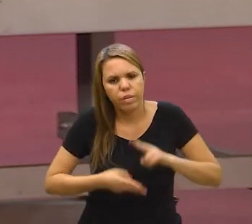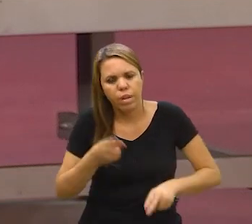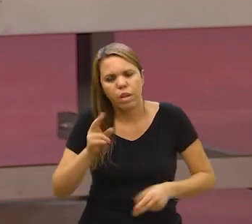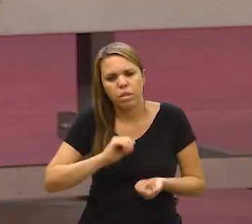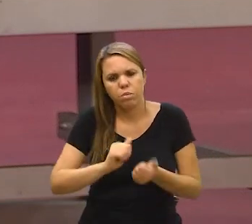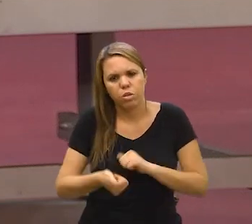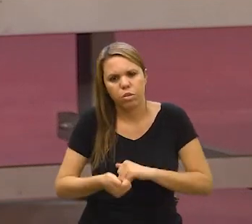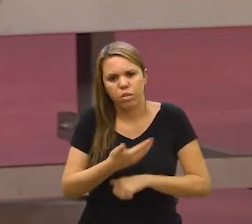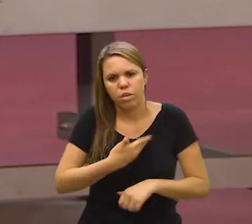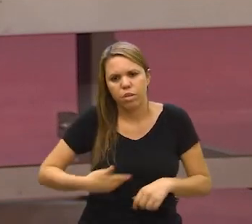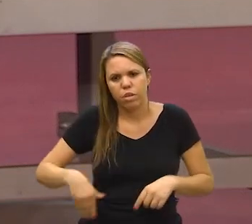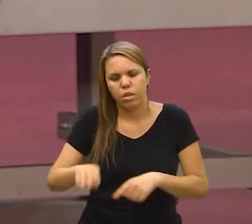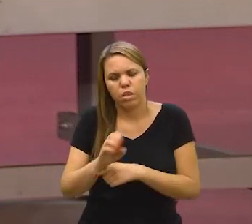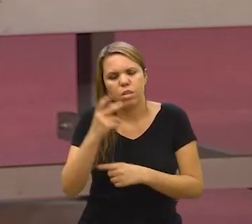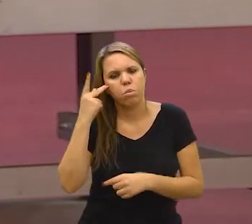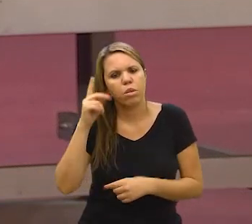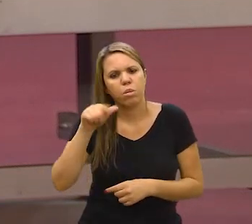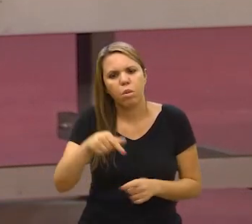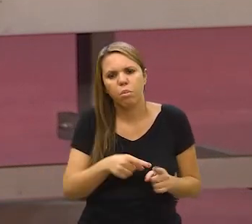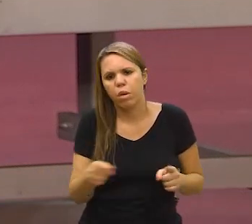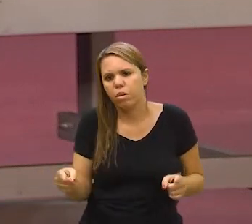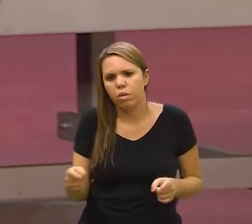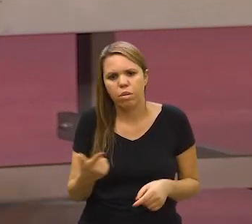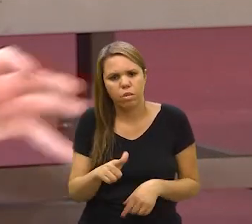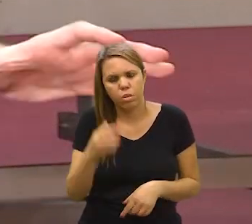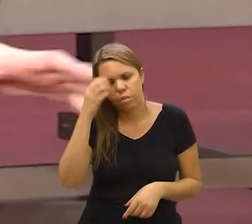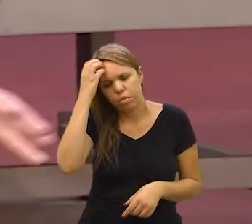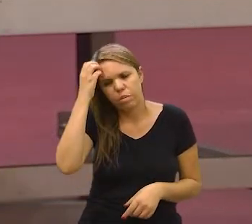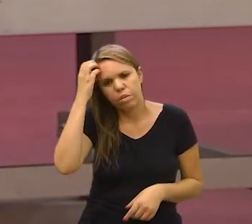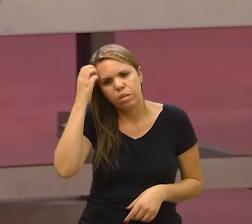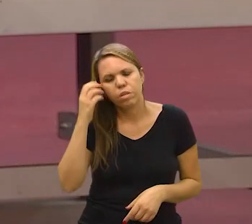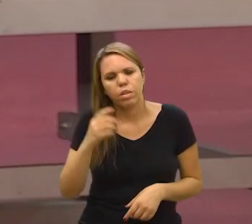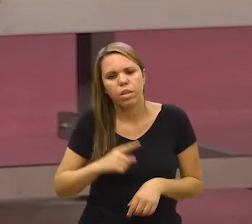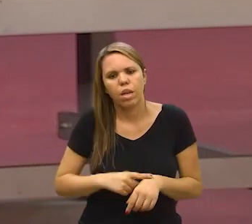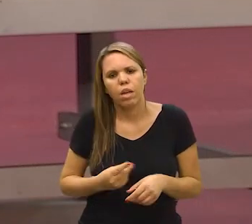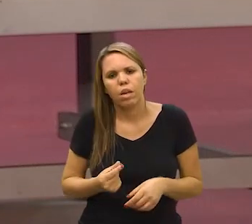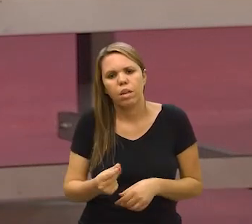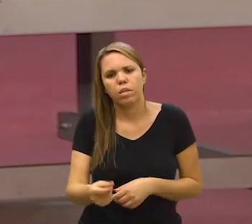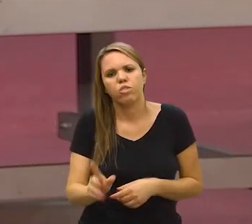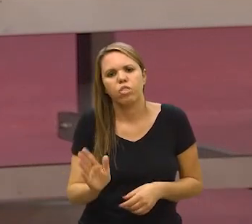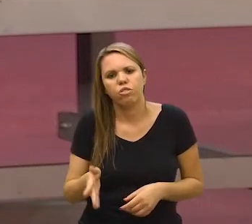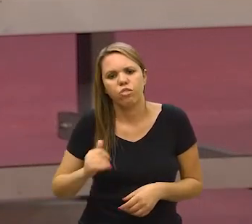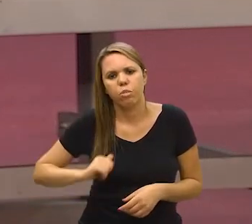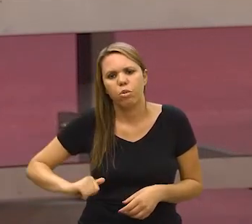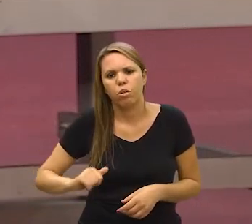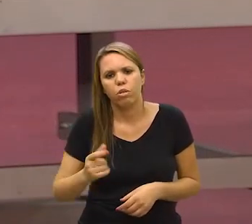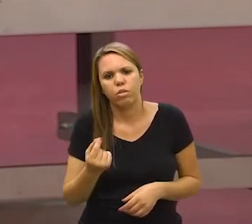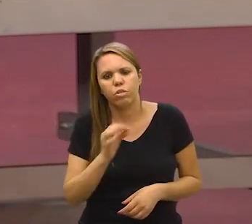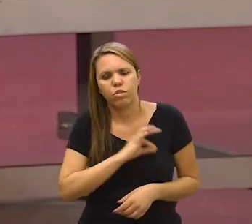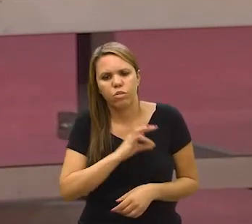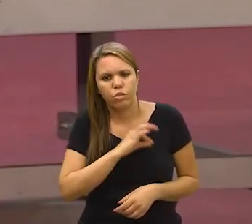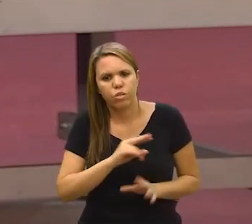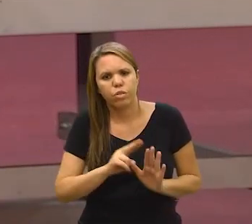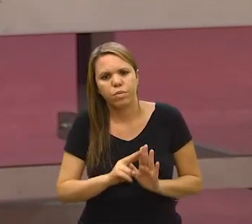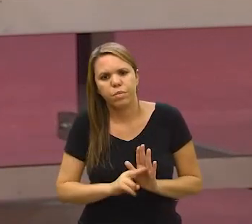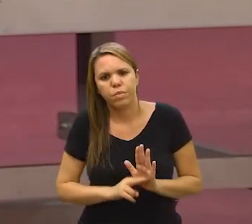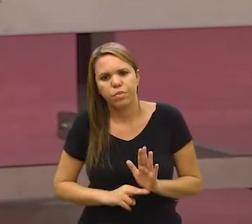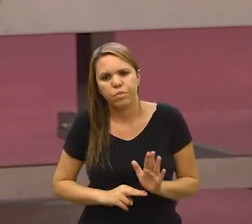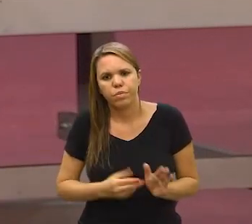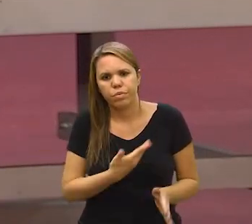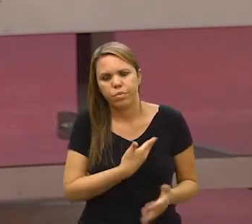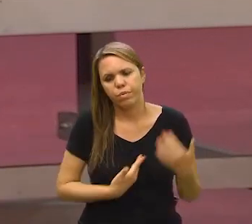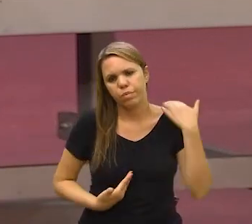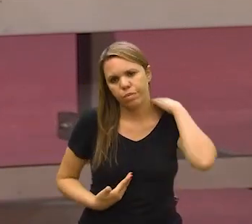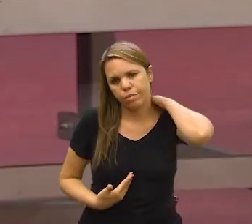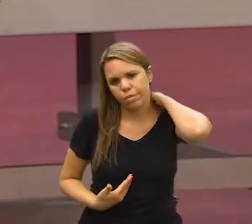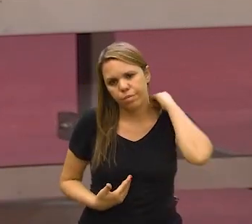São Paulo, depois deu um prazo lá que eu não podia mais ter por tempo, que eu já tinha tido a bolsa, e as regras, né,